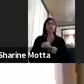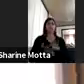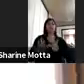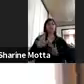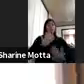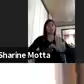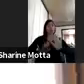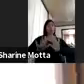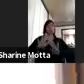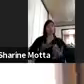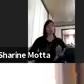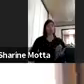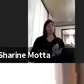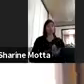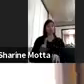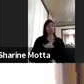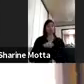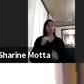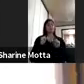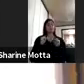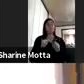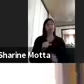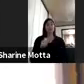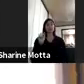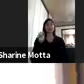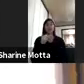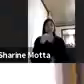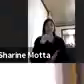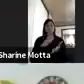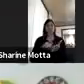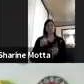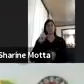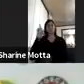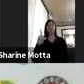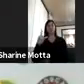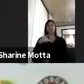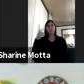né? Porque a gente pode sofrer uma violação de direito. E depois a vergonha.